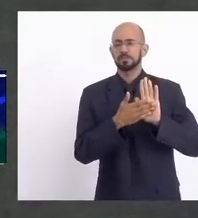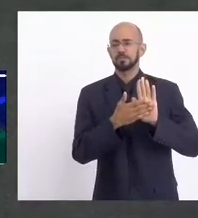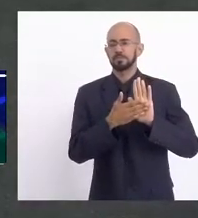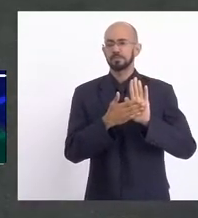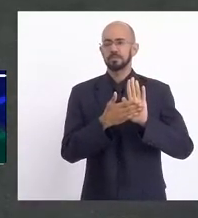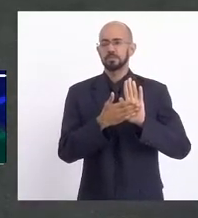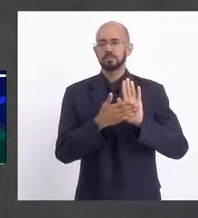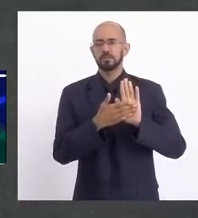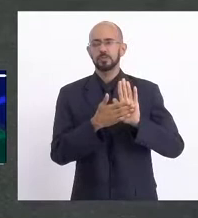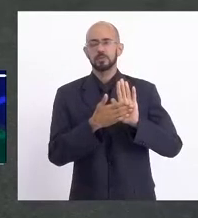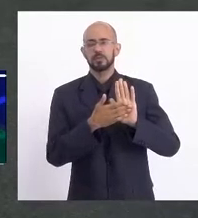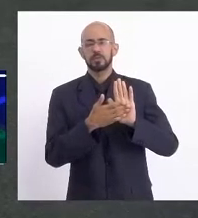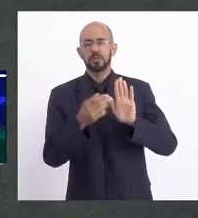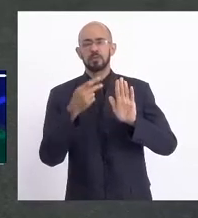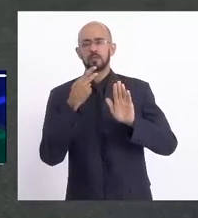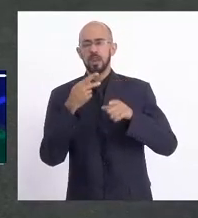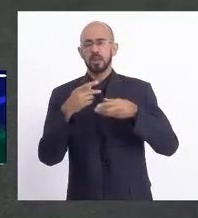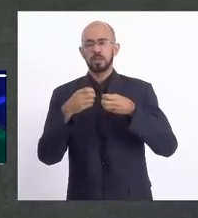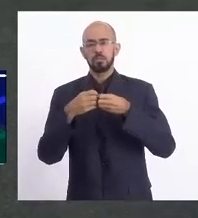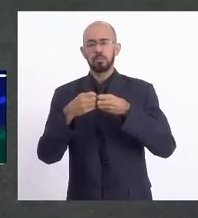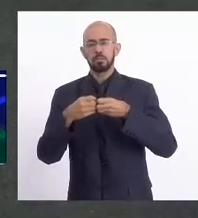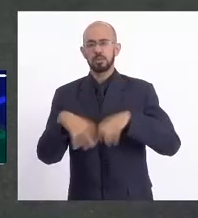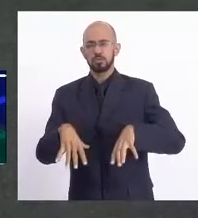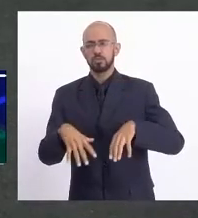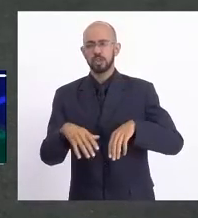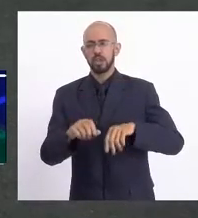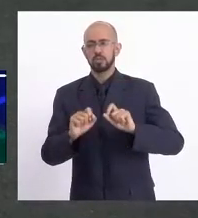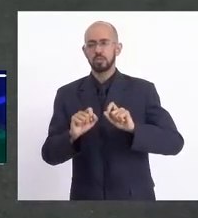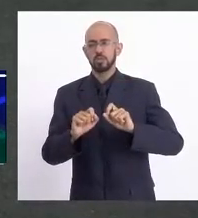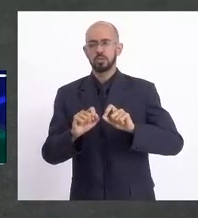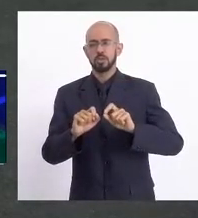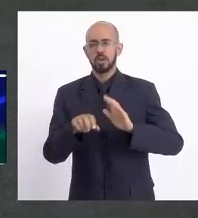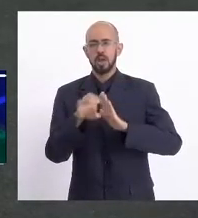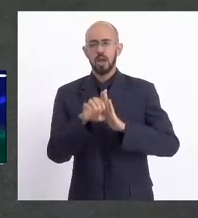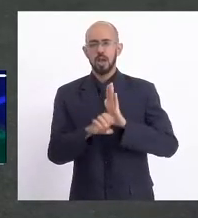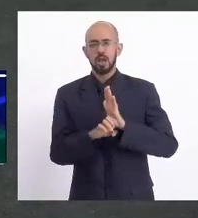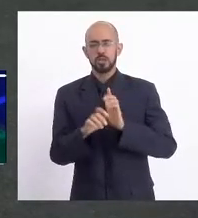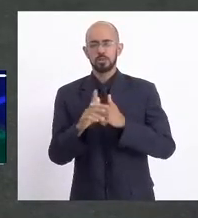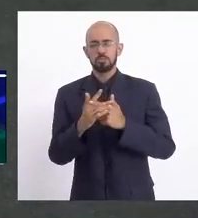diz que está prejudicada as emendas